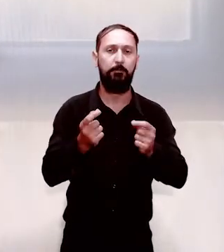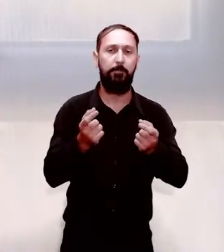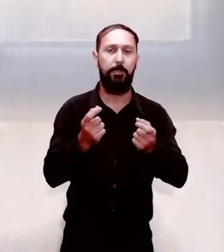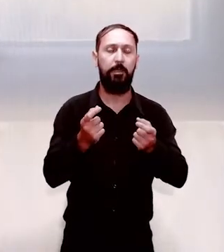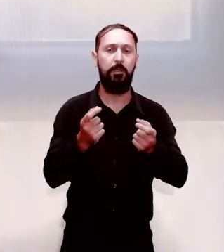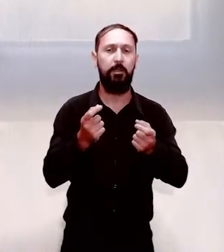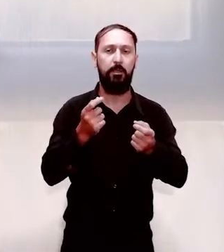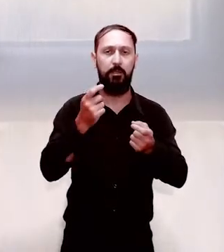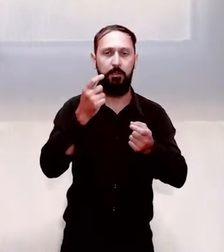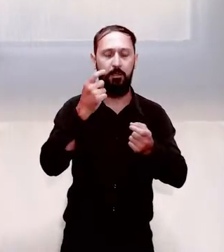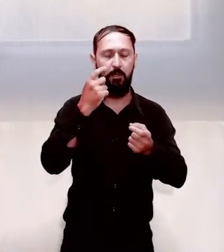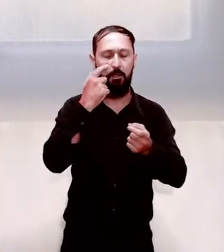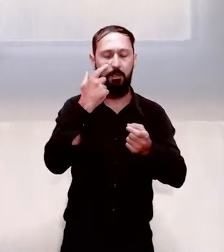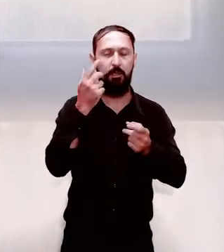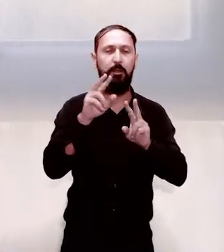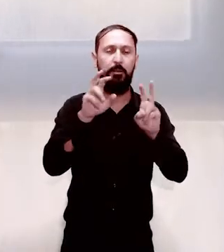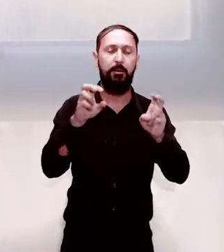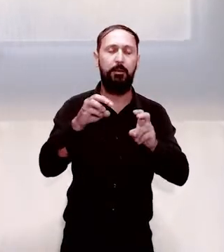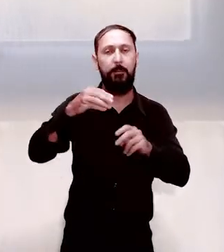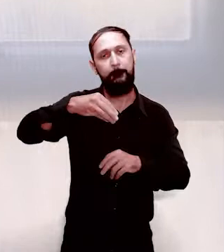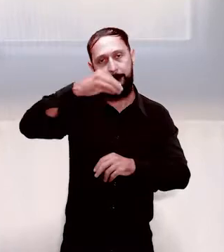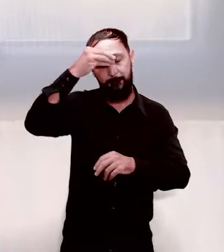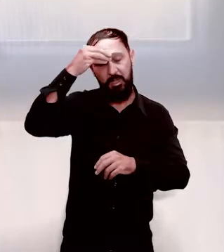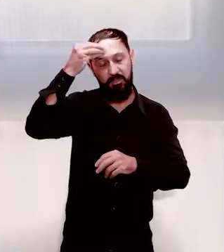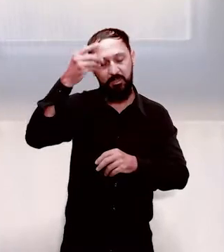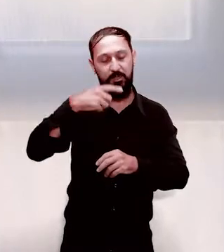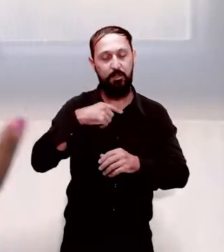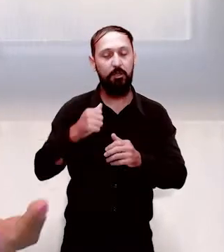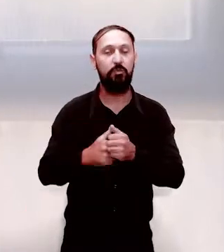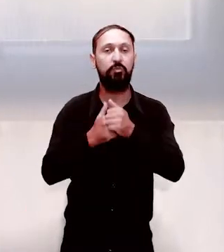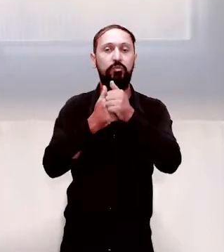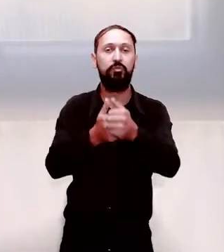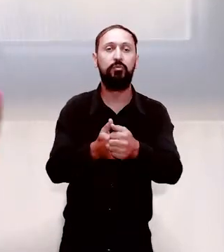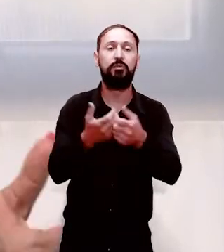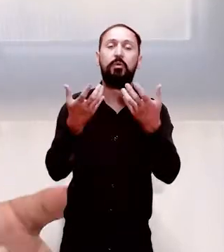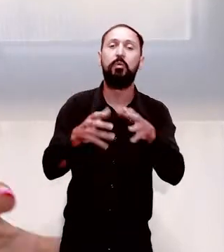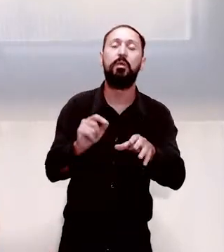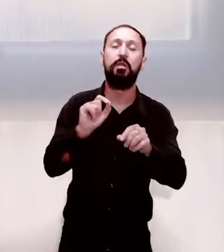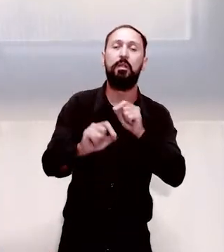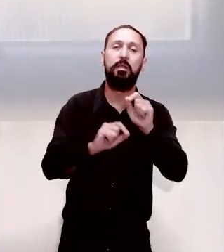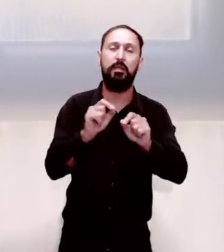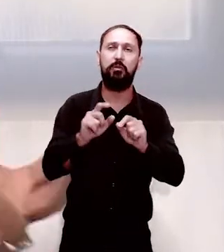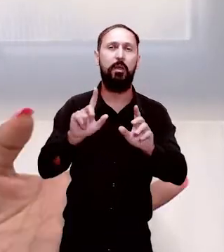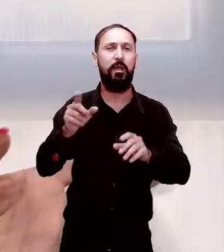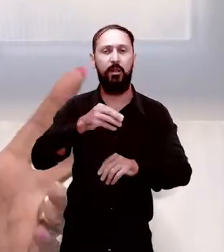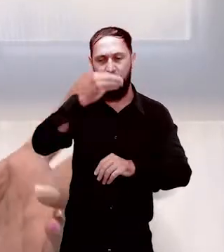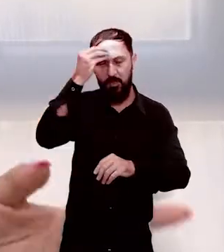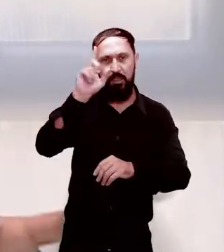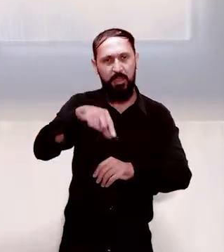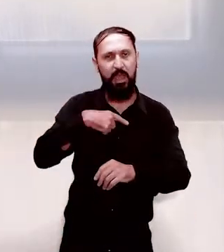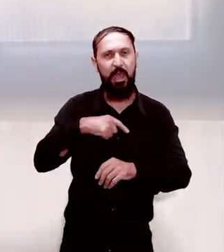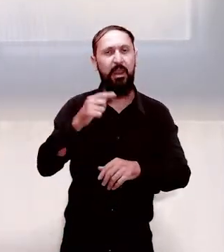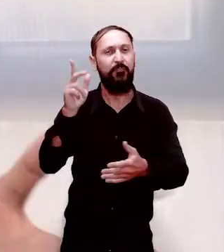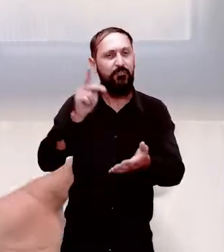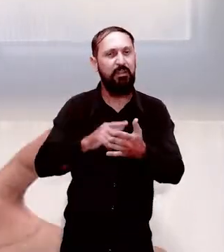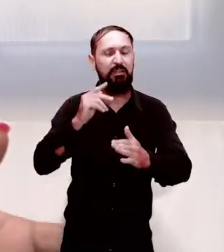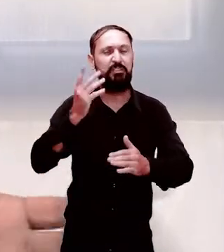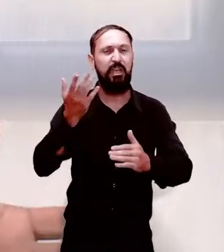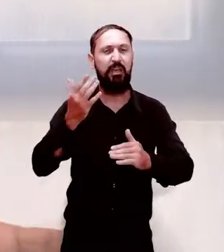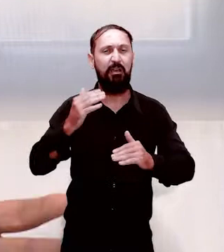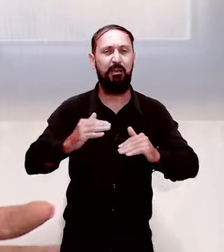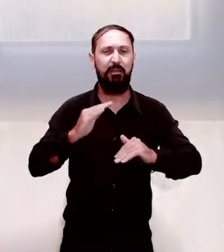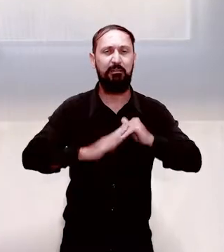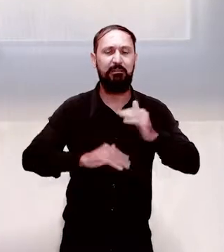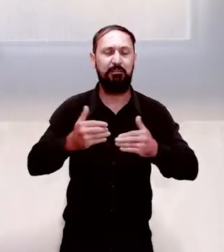ter sido a tal das madrinhas que levava as afilhadas, mas que não queria nada de cuidar como afilhada, foi